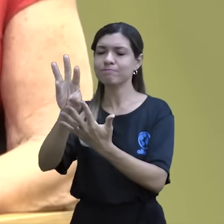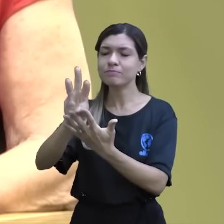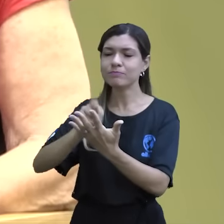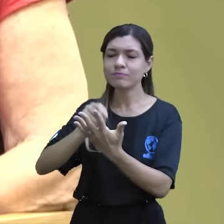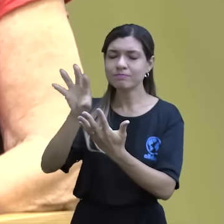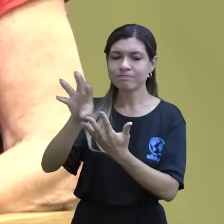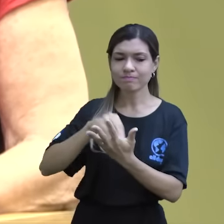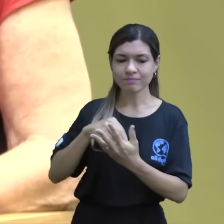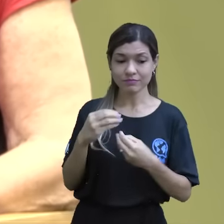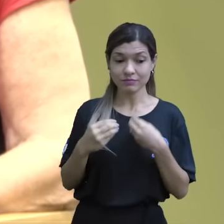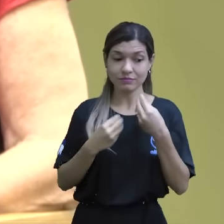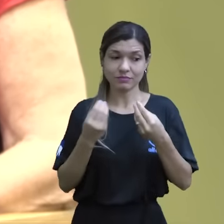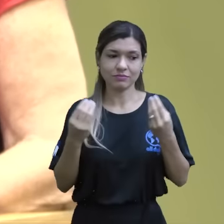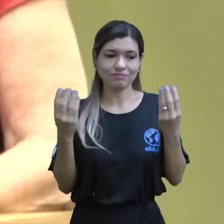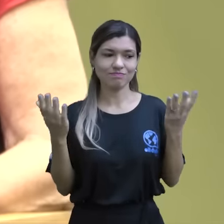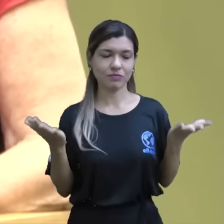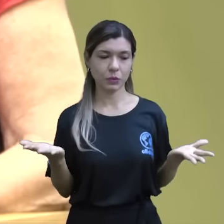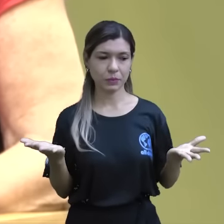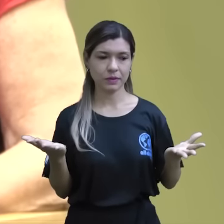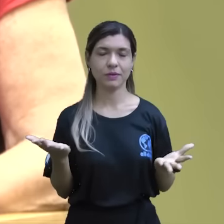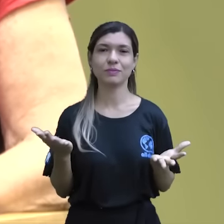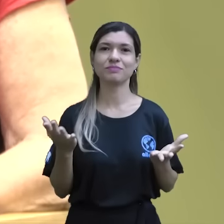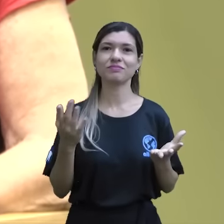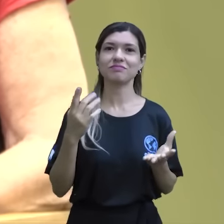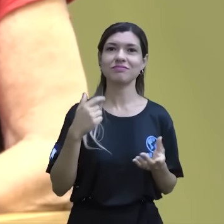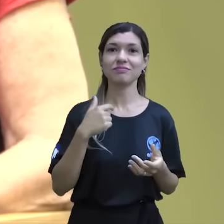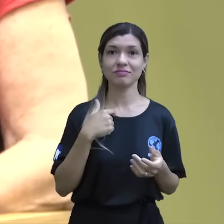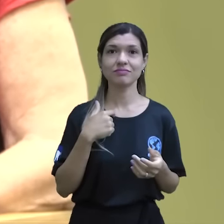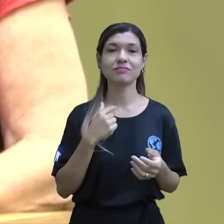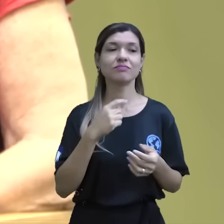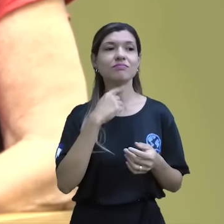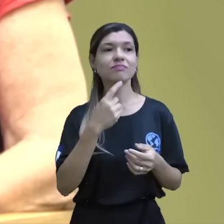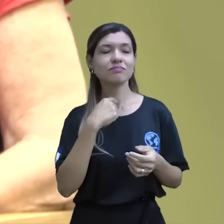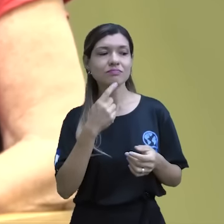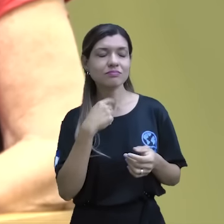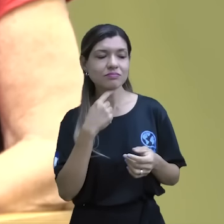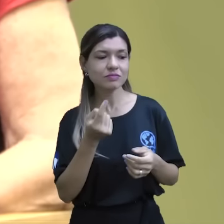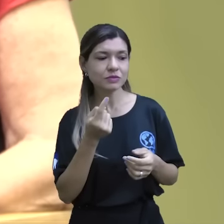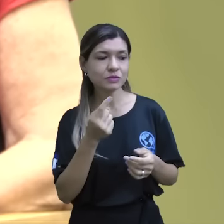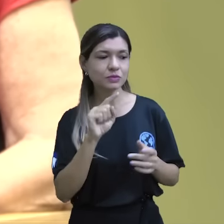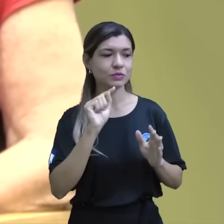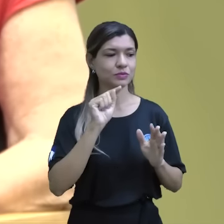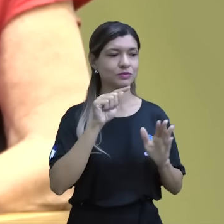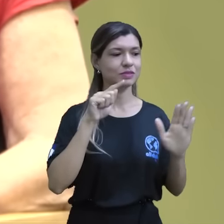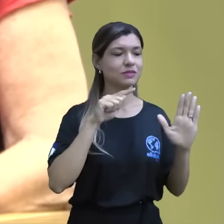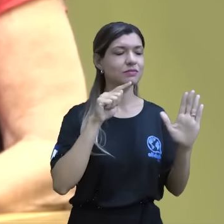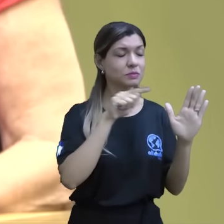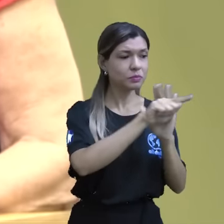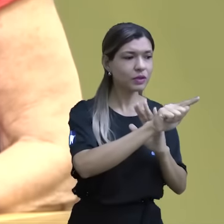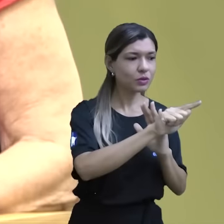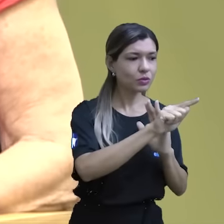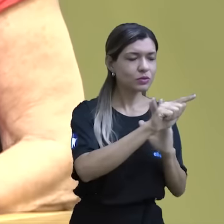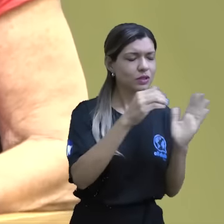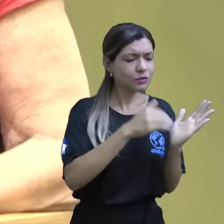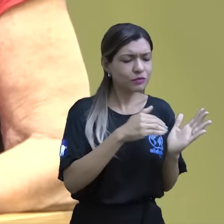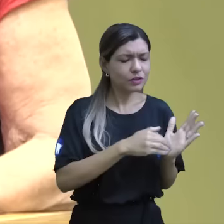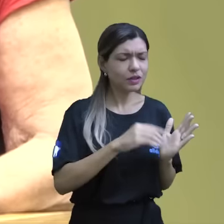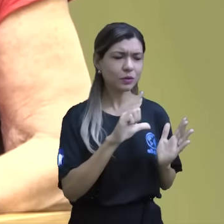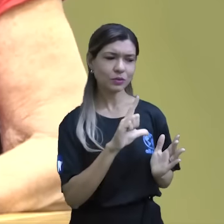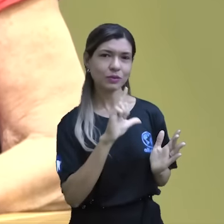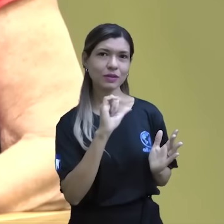falei do Lima. Aí ele disse, bobajado isso tudo, claro que você tem que pegar o Lima, mas não sei, ninguém tem falado,